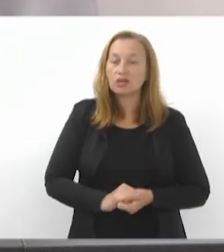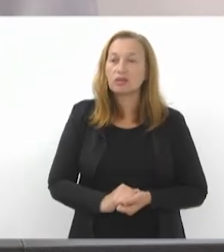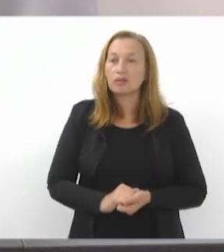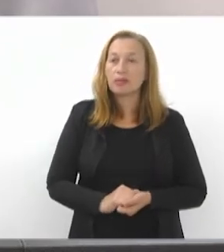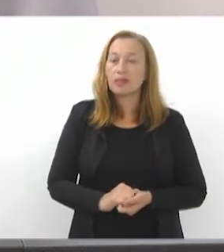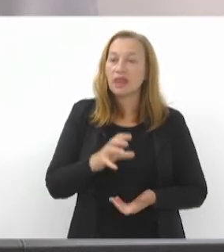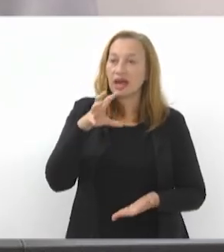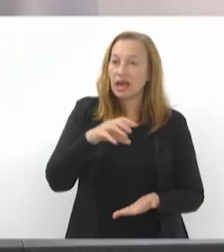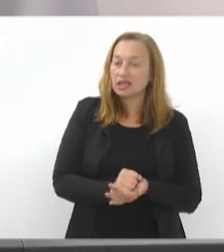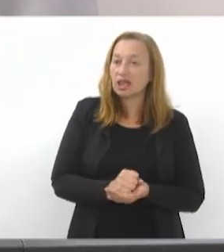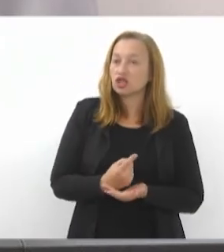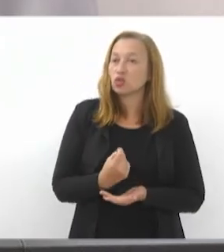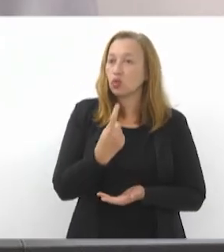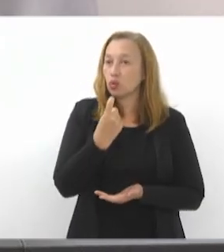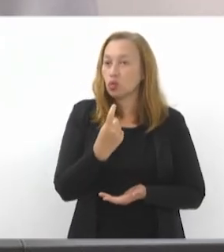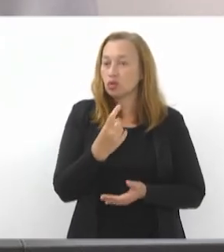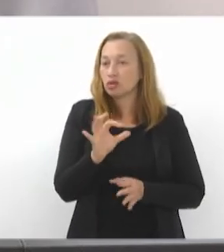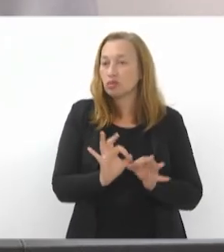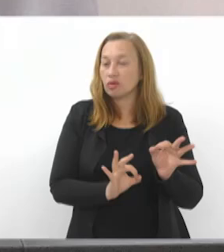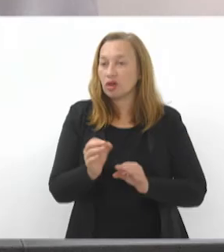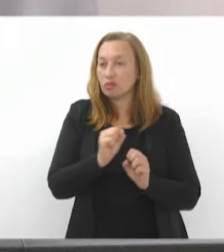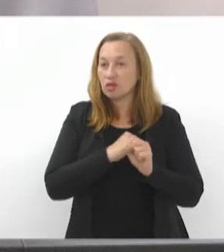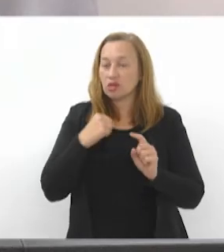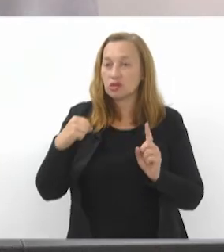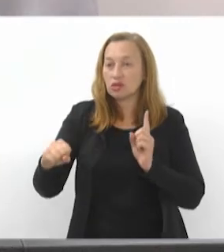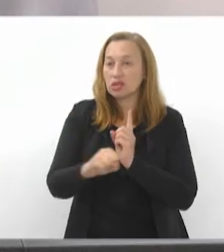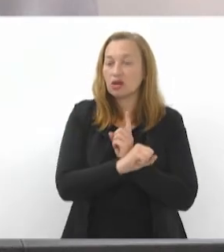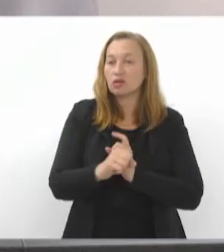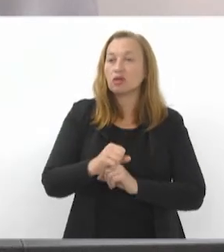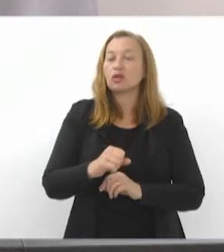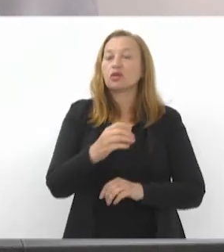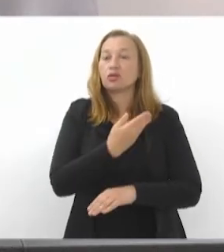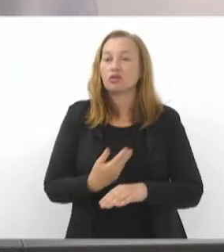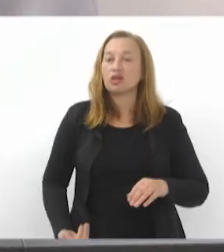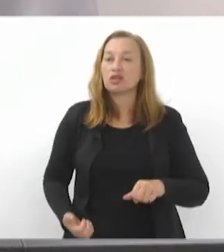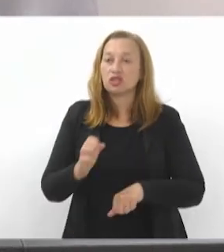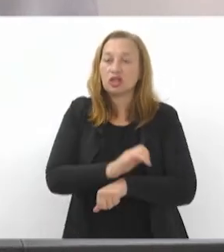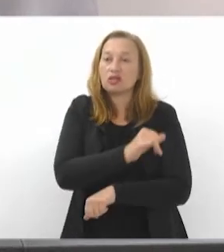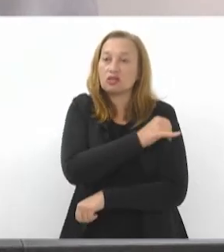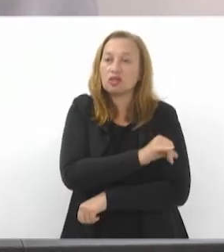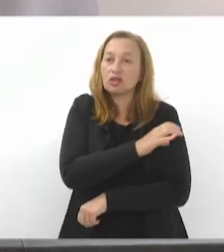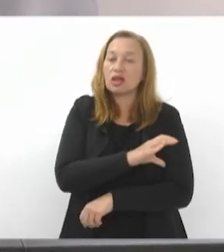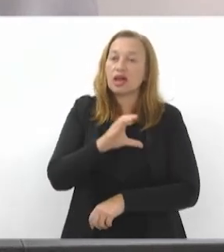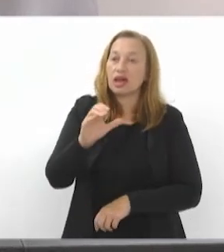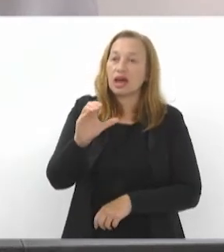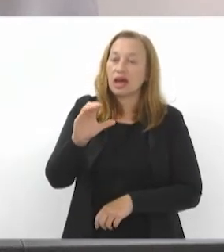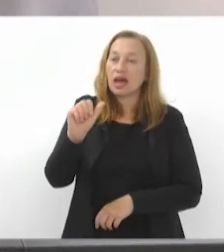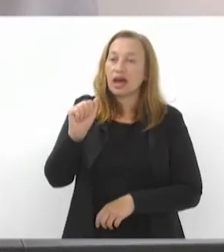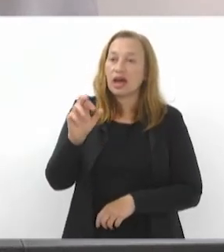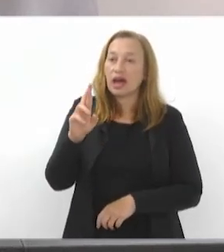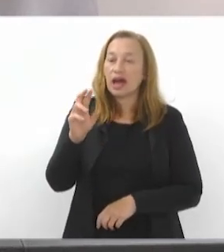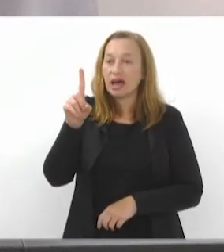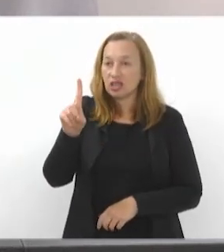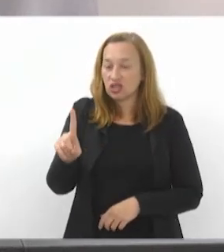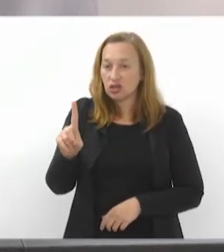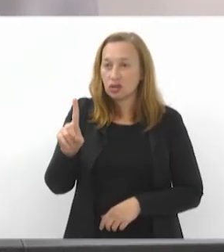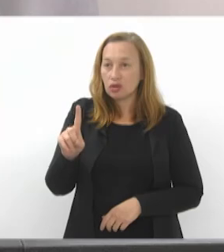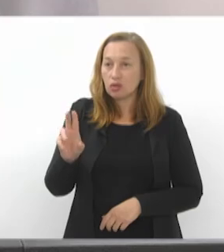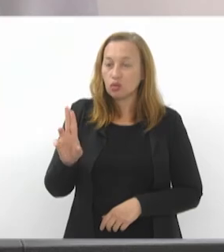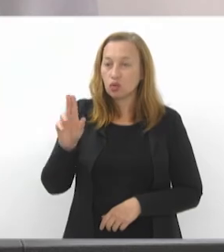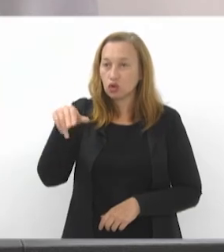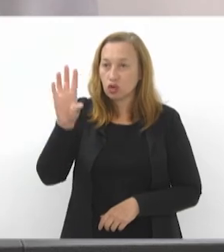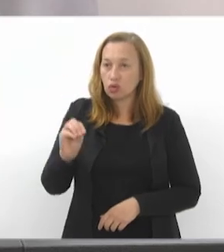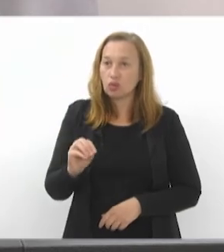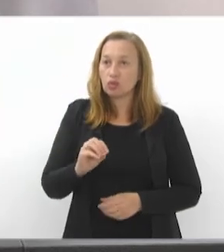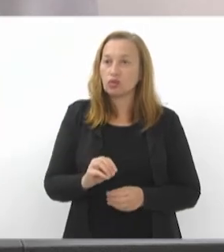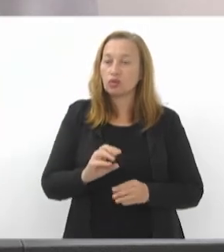o cadastro único para programas sociais do Governo do Estado do Rio de Janeiro, CAD único. Para parecer, deputada Élica. Constitucionalidade